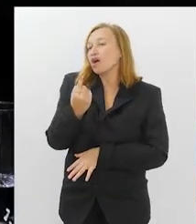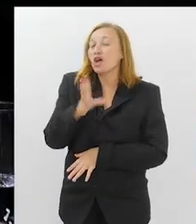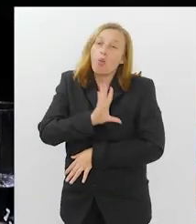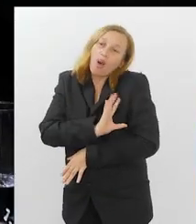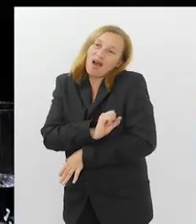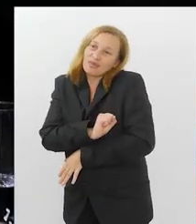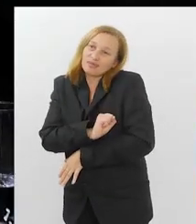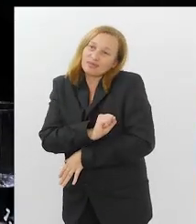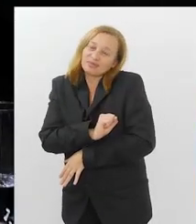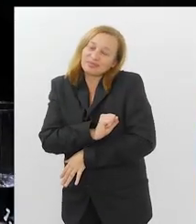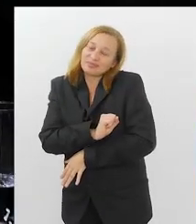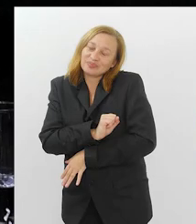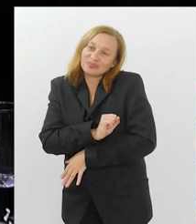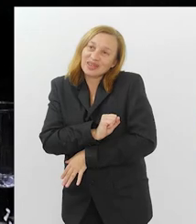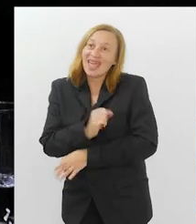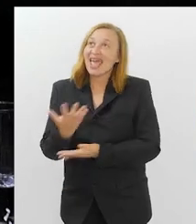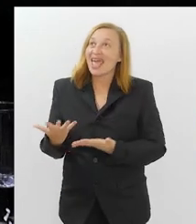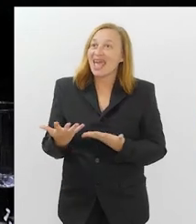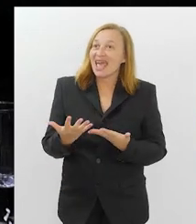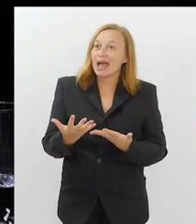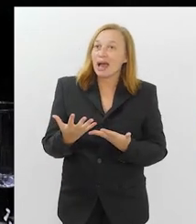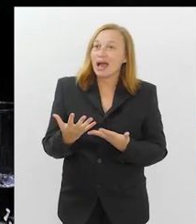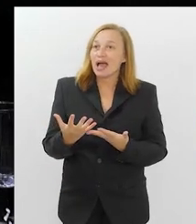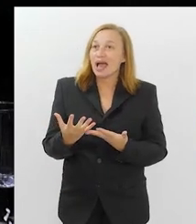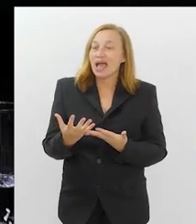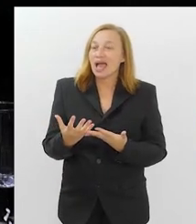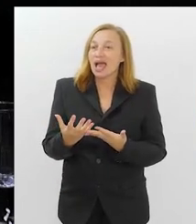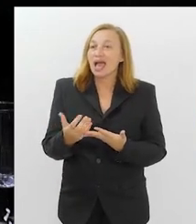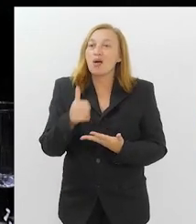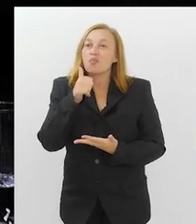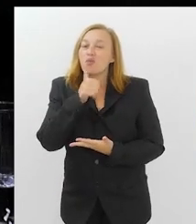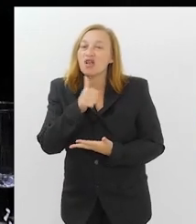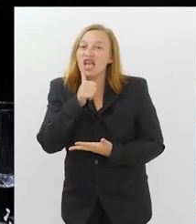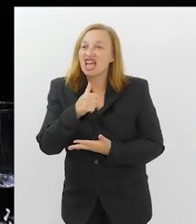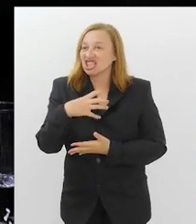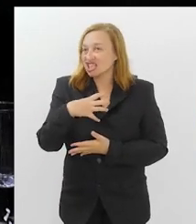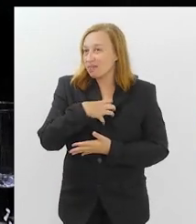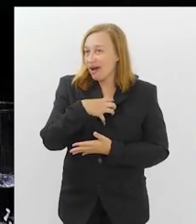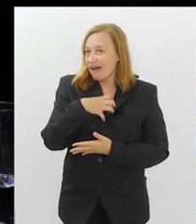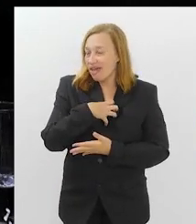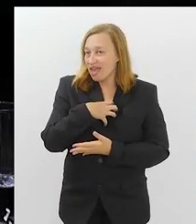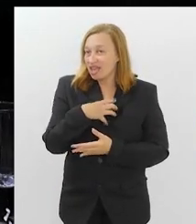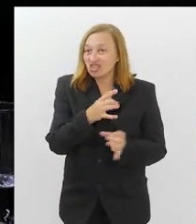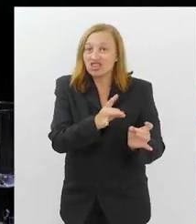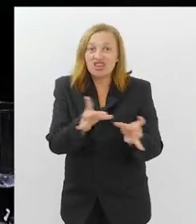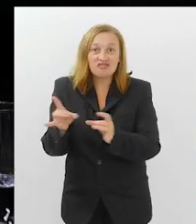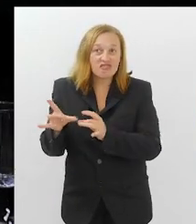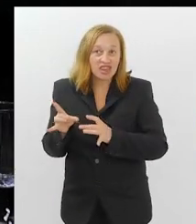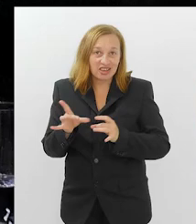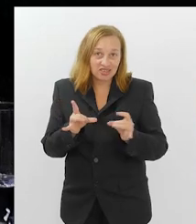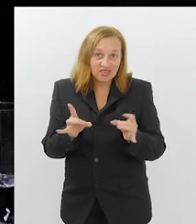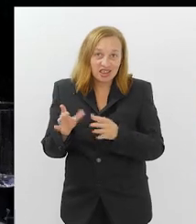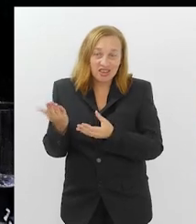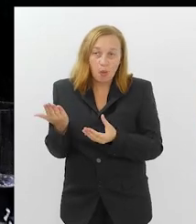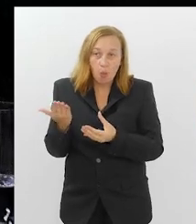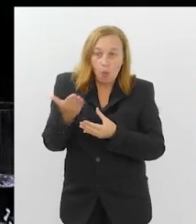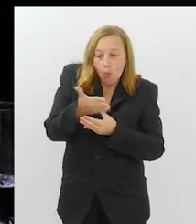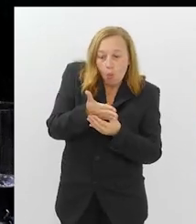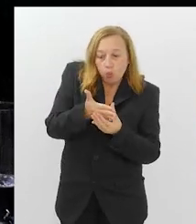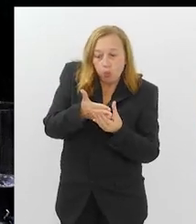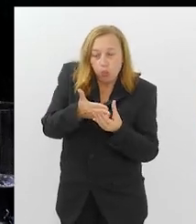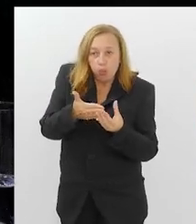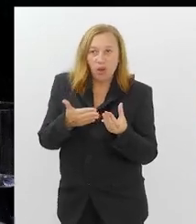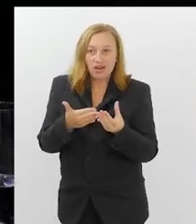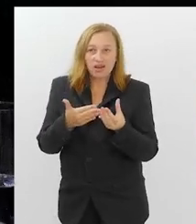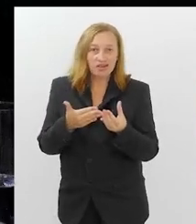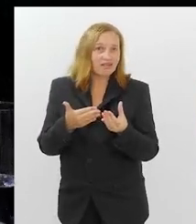amo, que são as baianas do acarajé. Elas são mulheres empreendedoras, elas empreendem